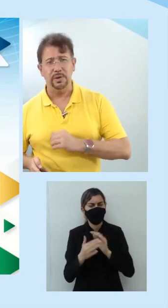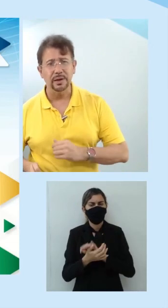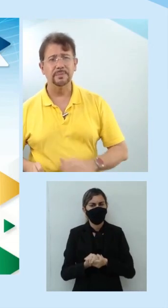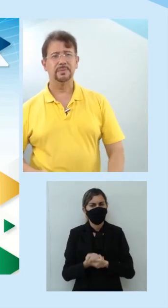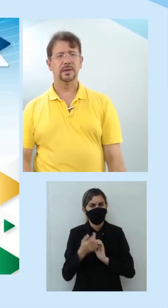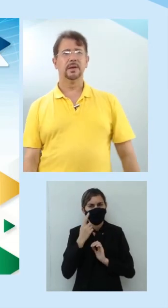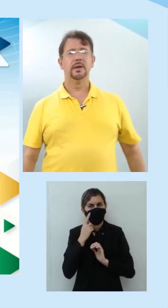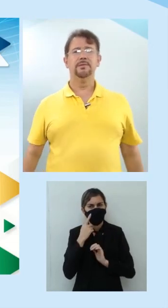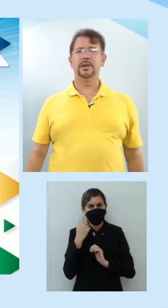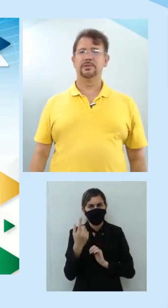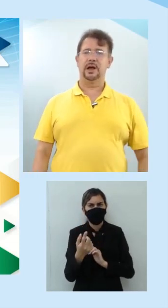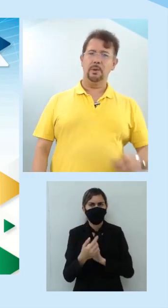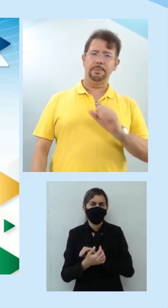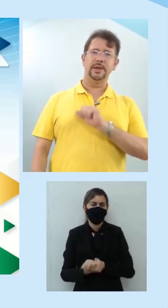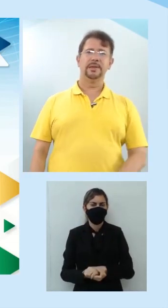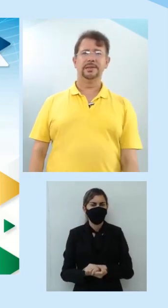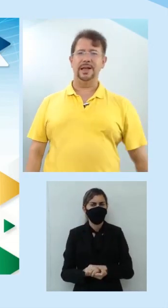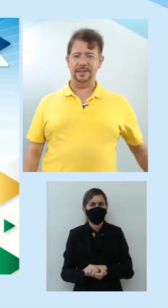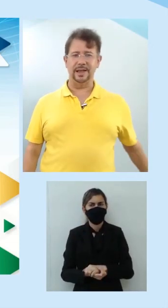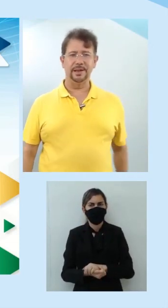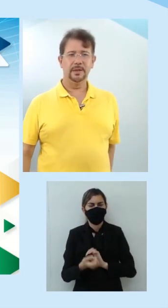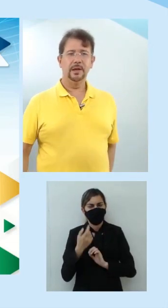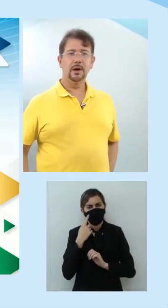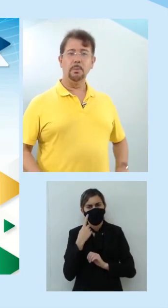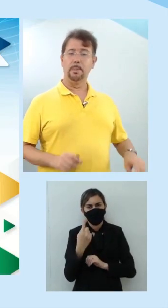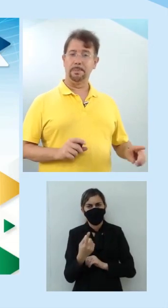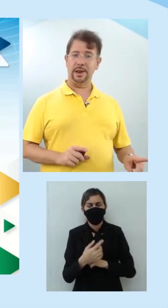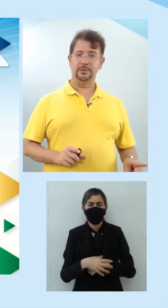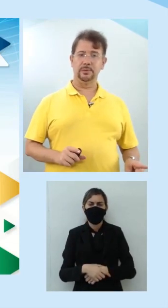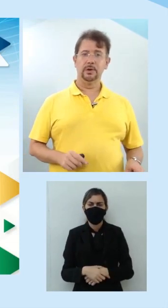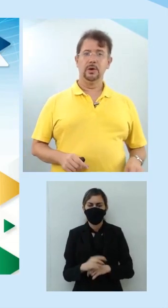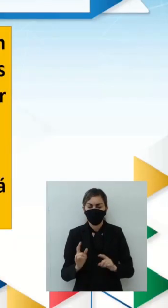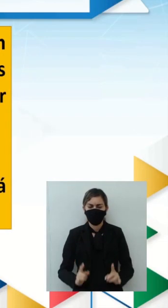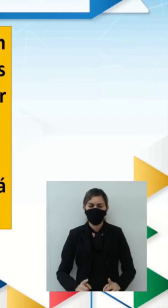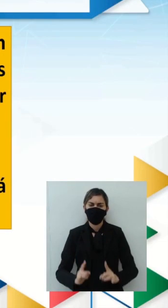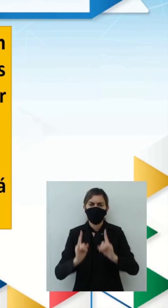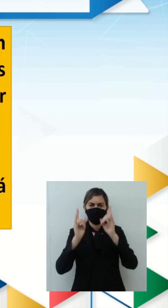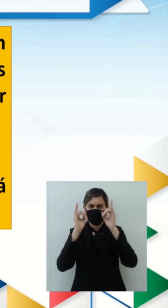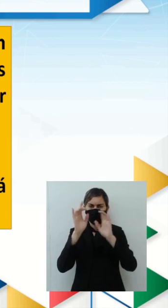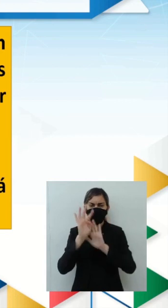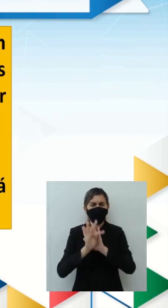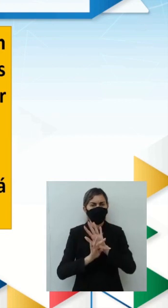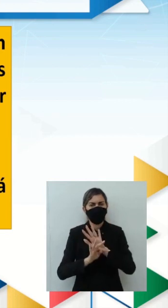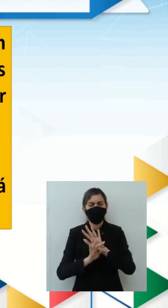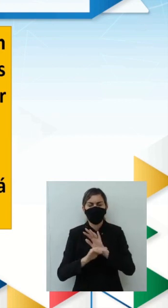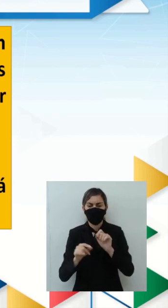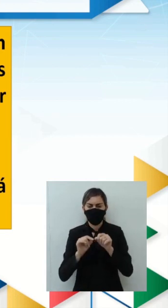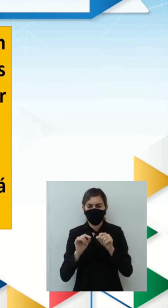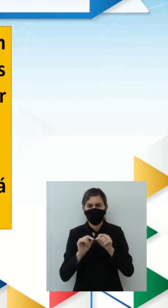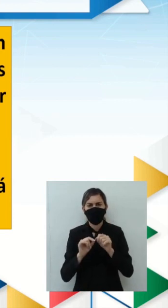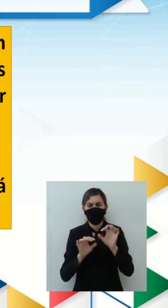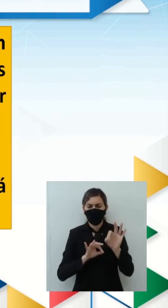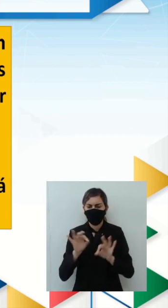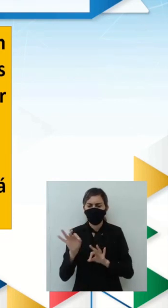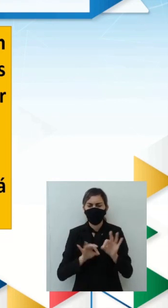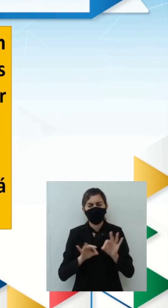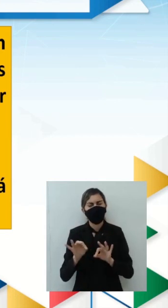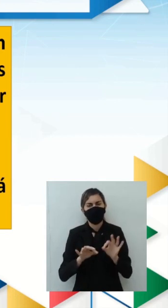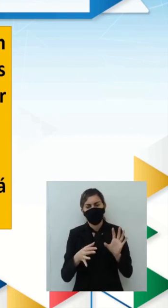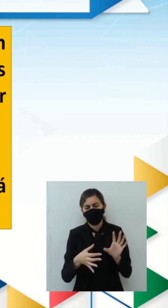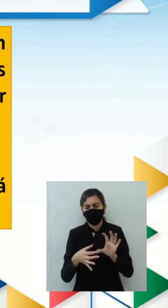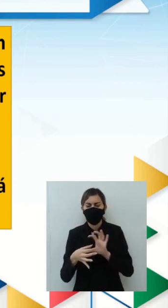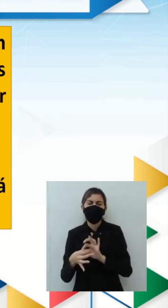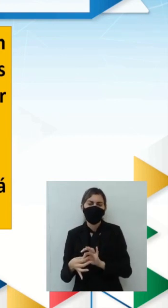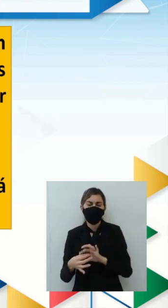Vamos ver? Veja, acompanhe na tela. Como um prédio, um texto torna-se bem construído e